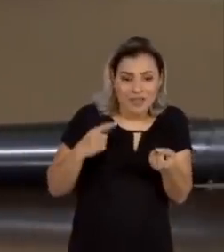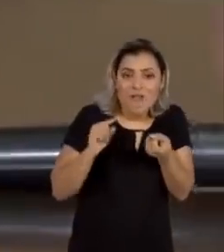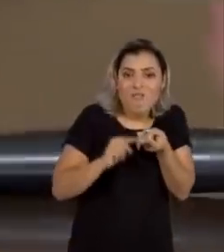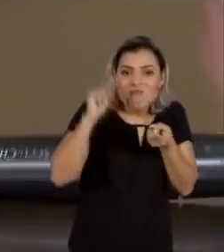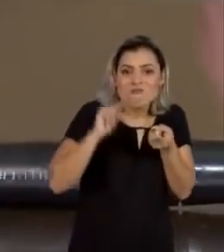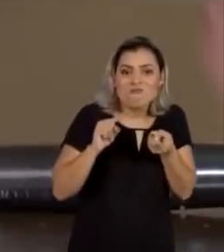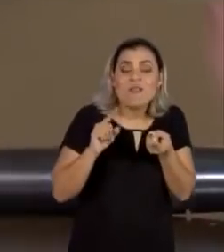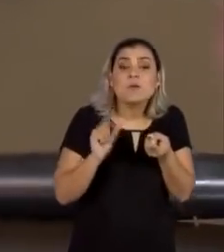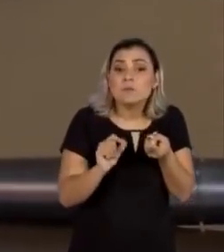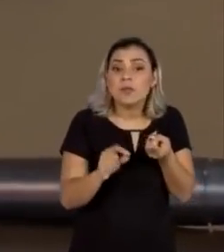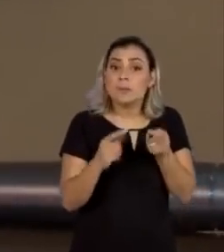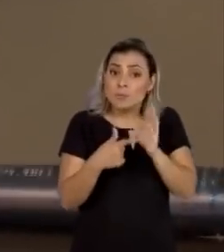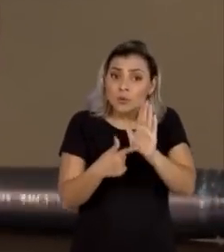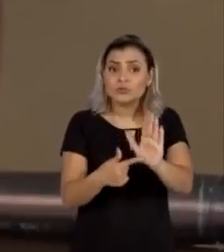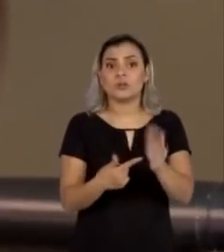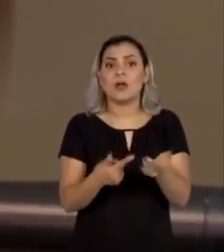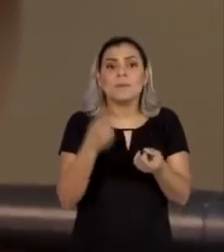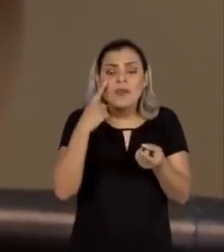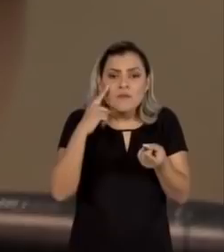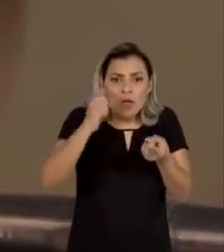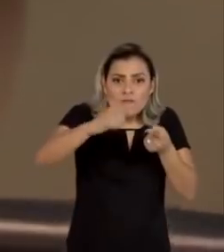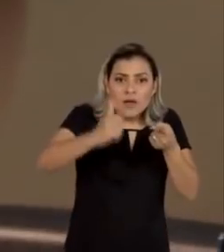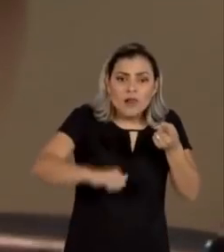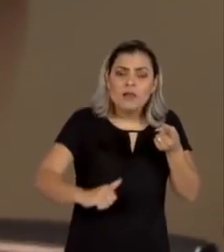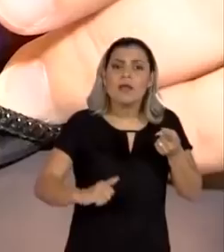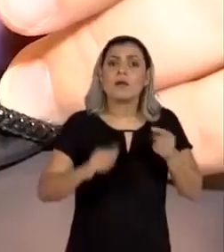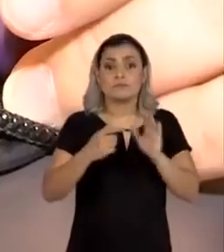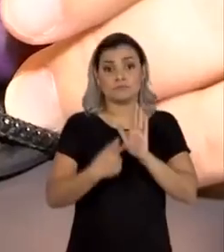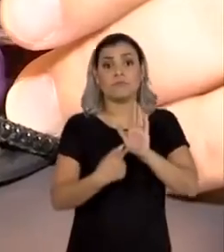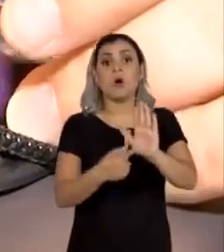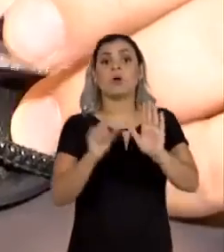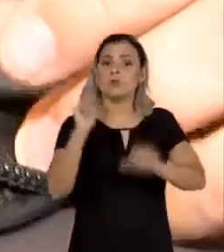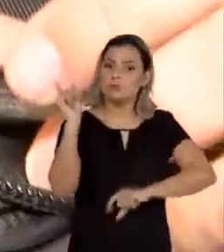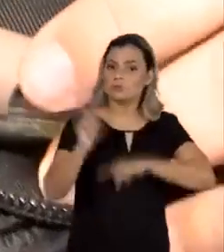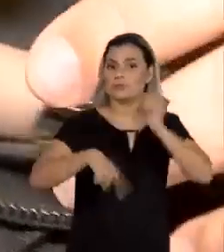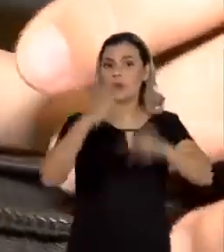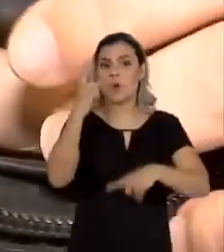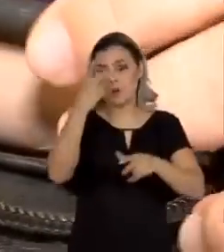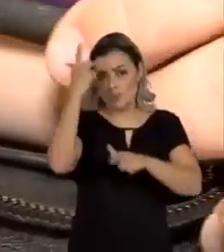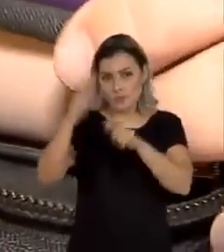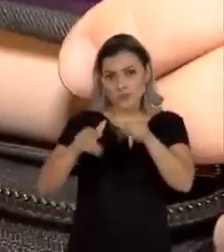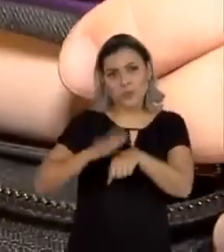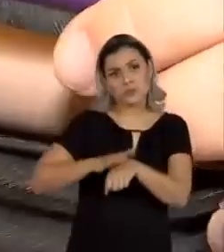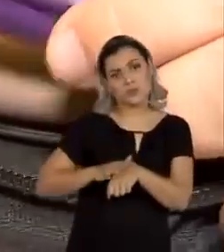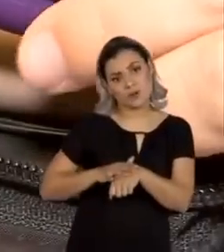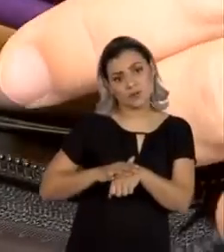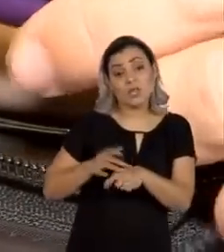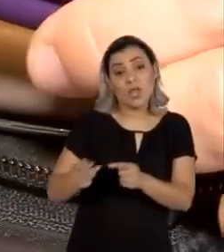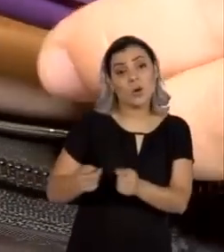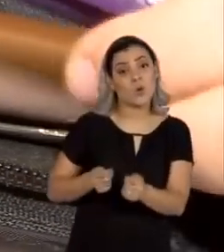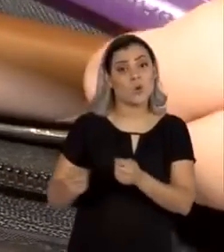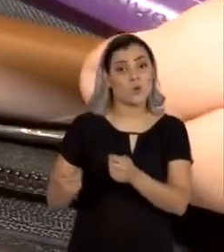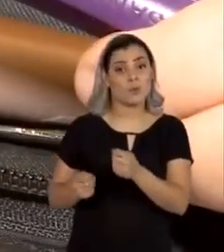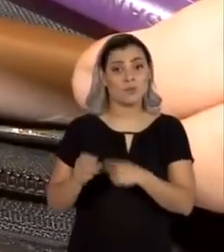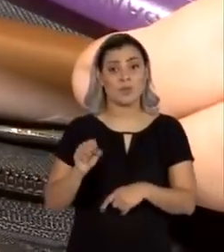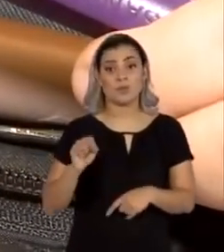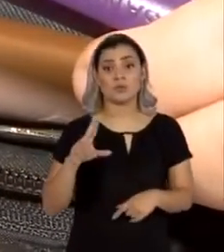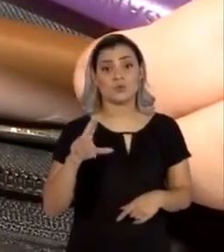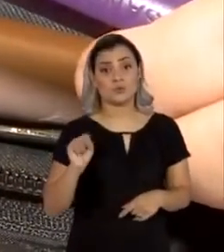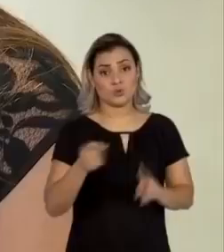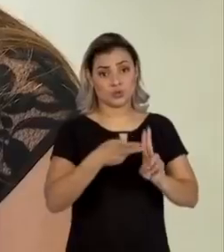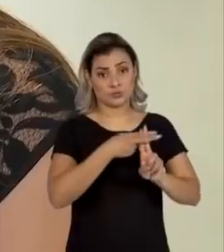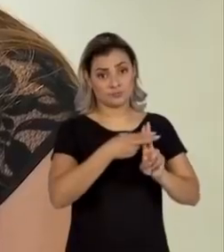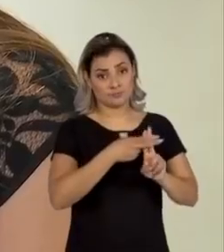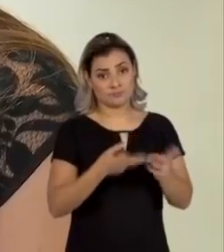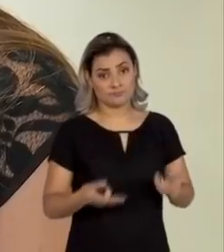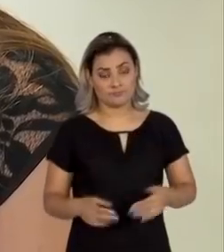de referência para o diabetes também representaria um avanço para os doentes e economia para o SUS, segundo